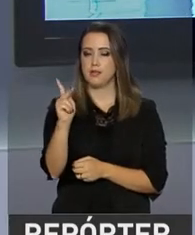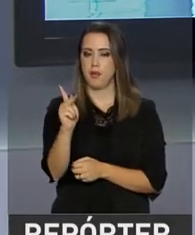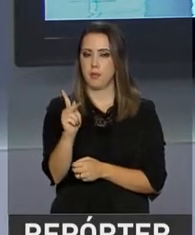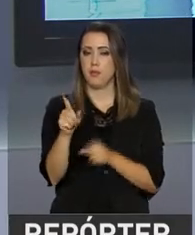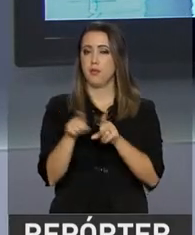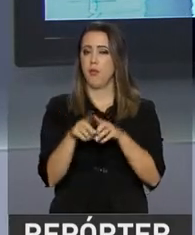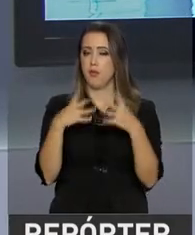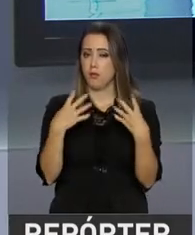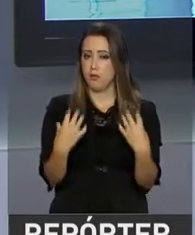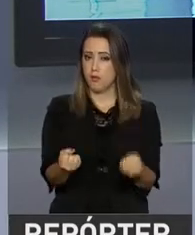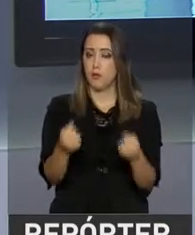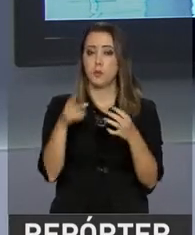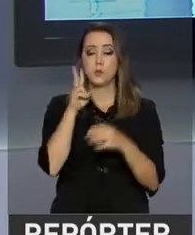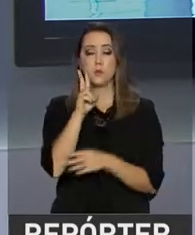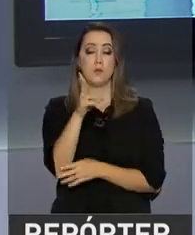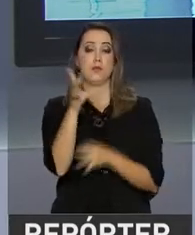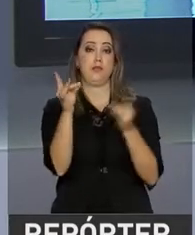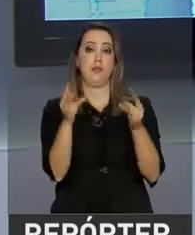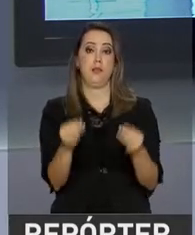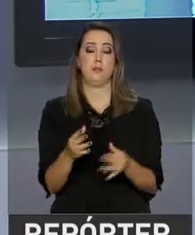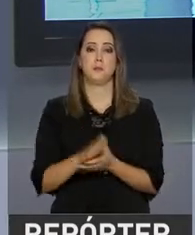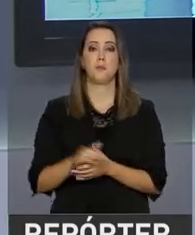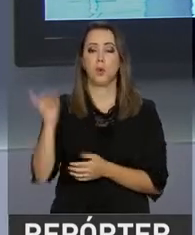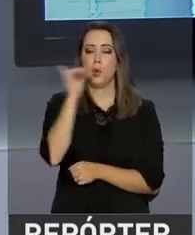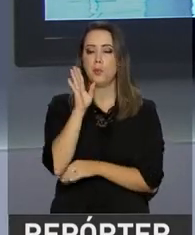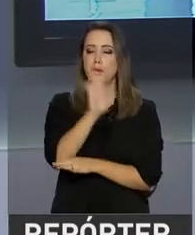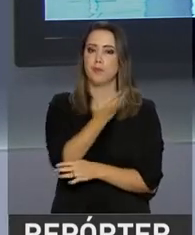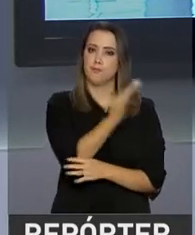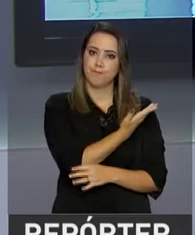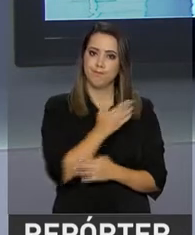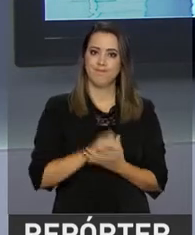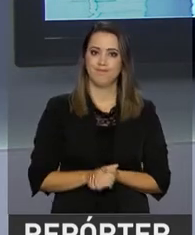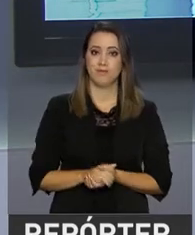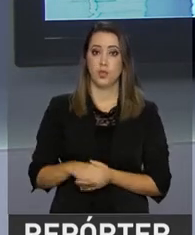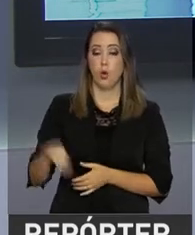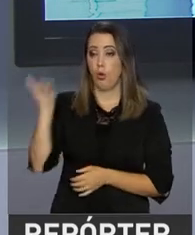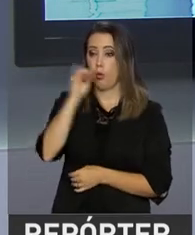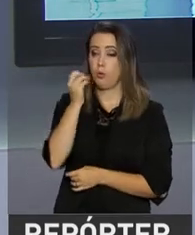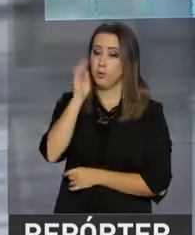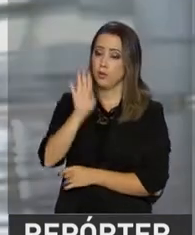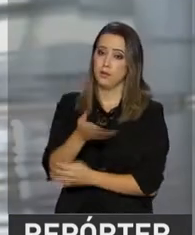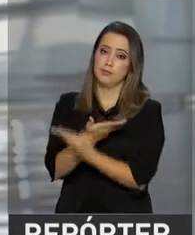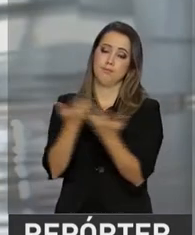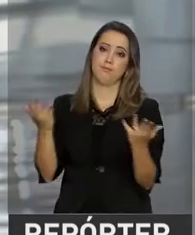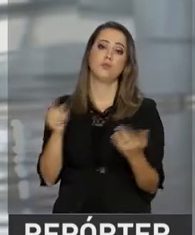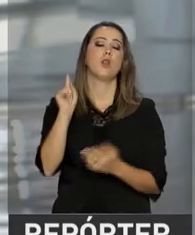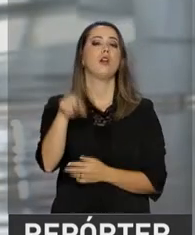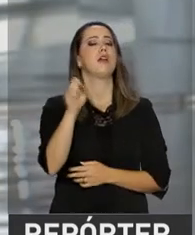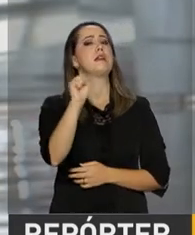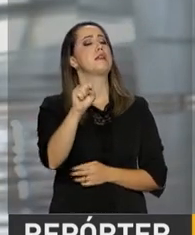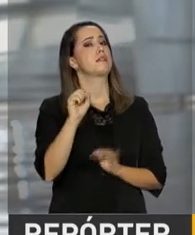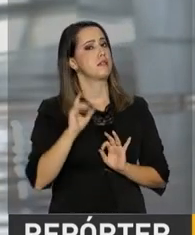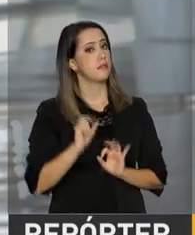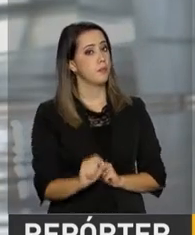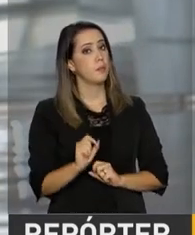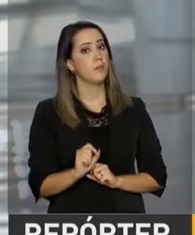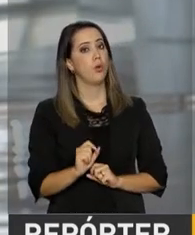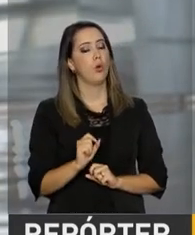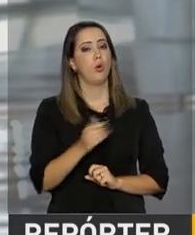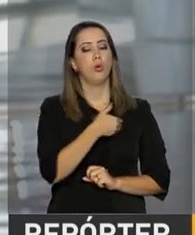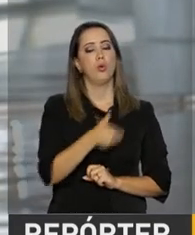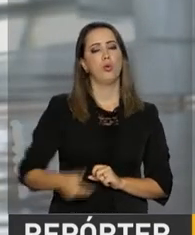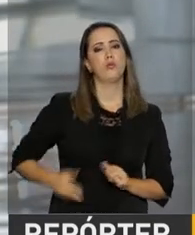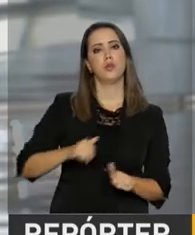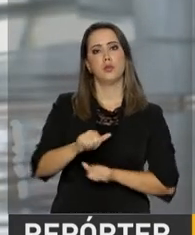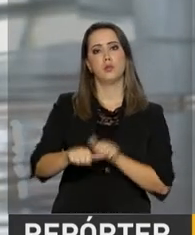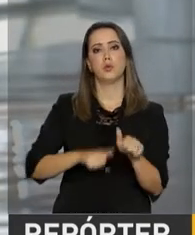ao vivo pra gente olá pablo boa tarde para você montar de roberto boa tarde a todos é isso mesmo o governo alterou a